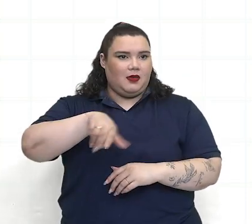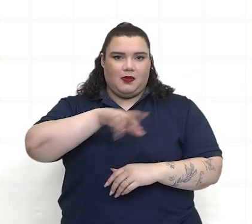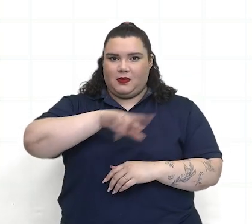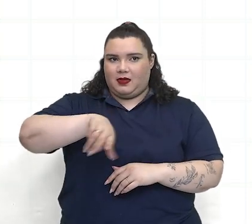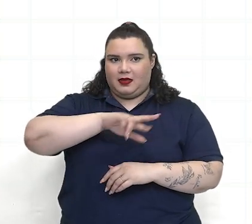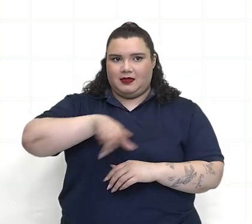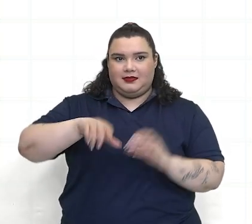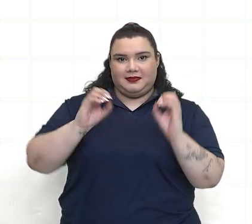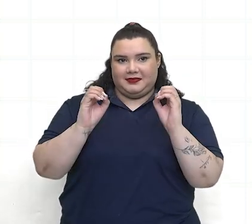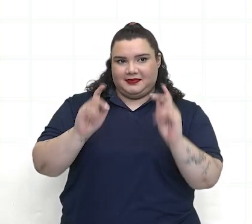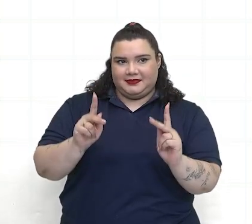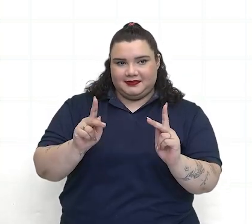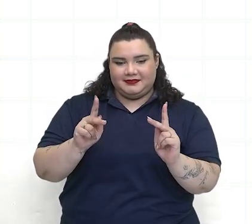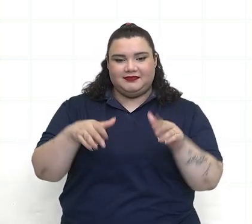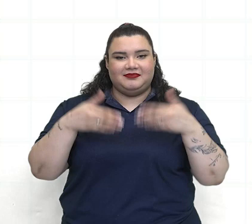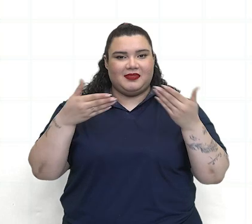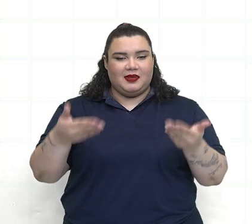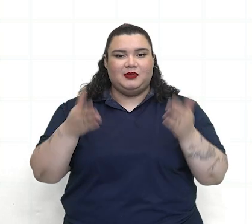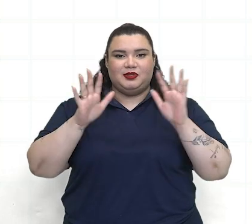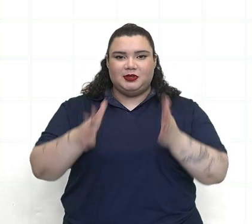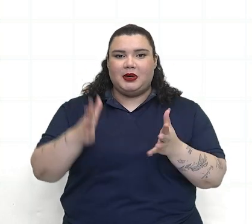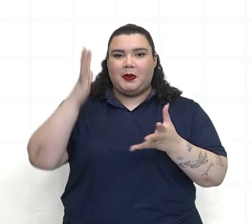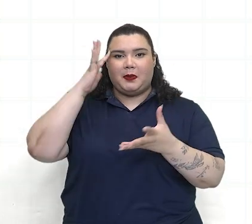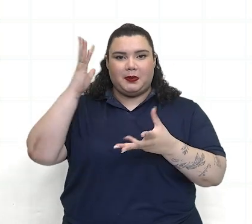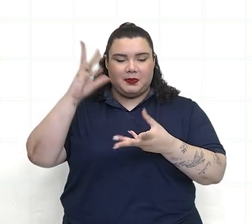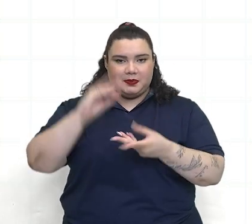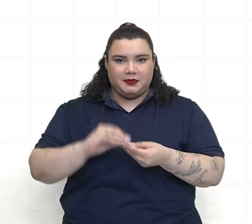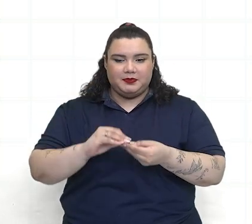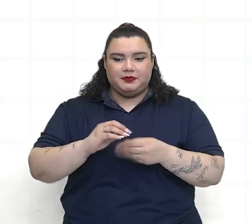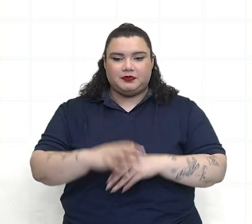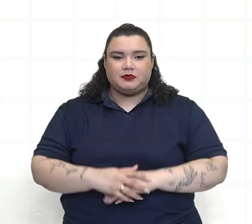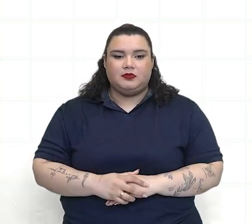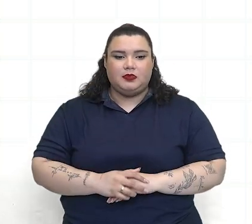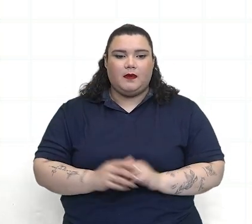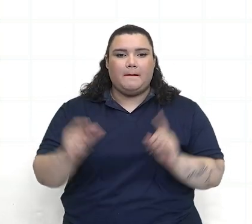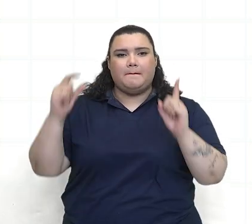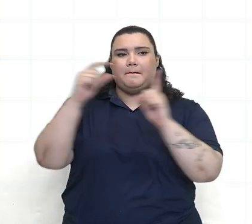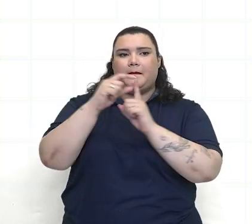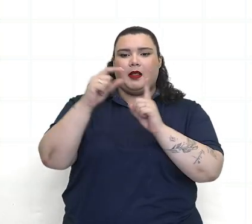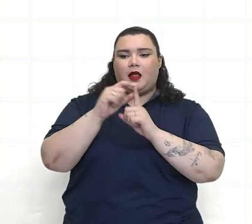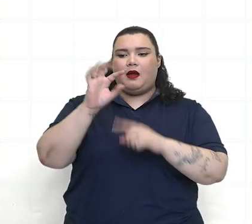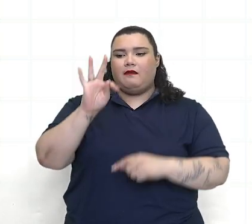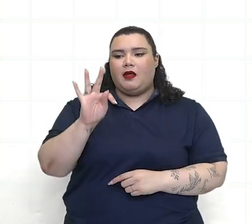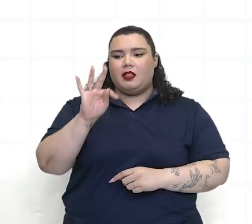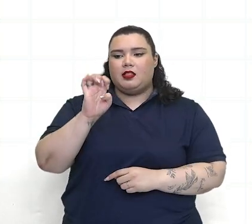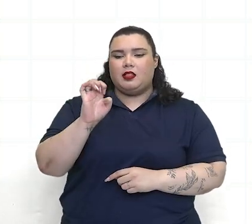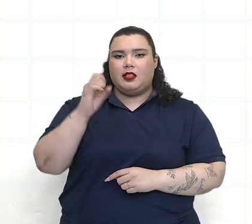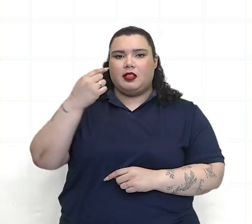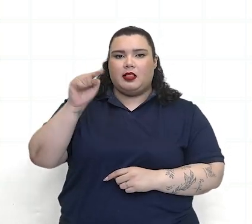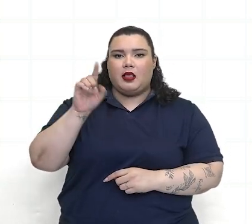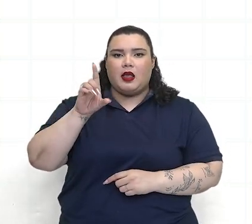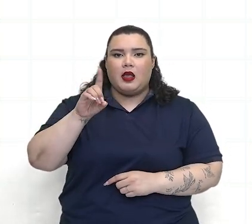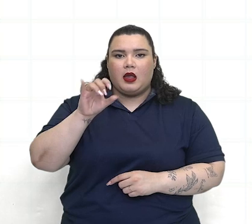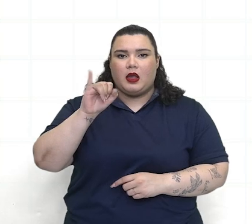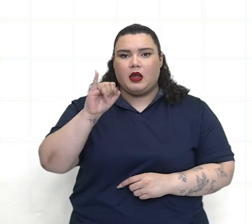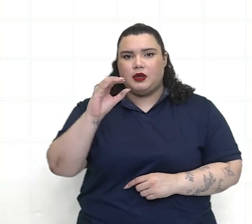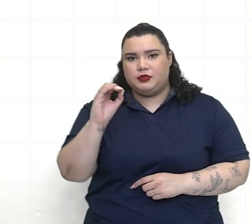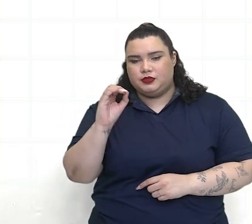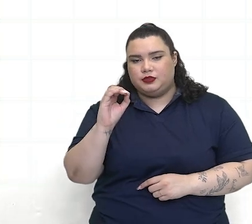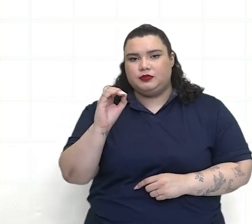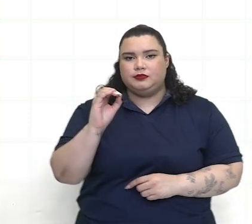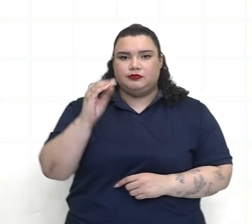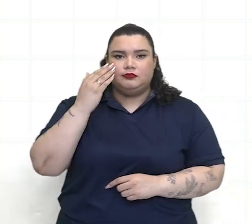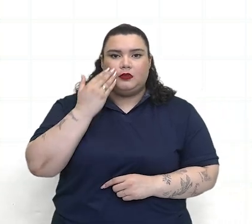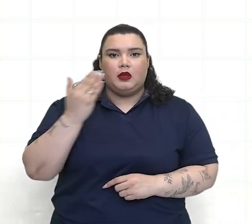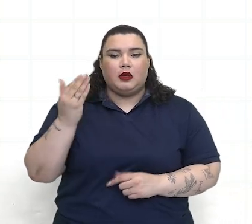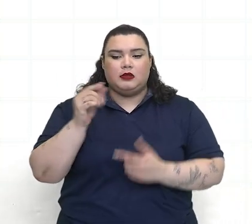pronuncia, certo? Então você já entendeu. Na palavra tédio, olha aí, sílaba tônica,